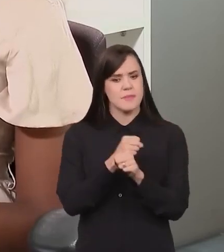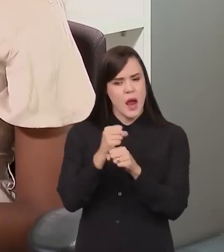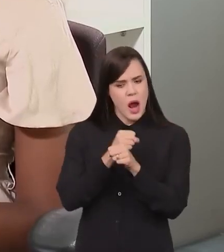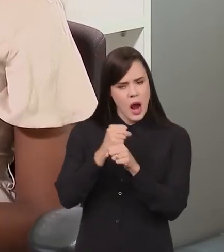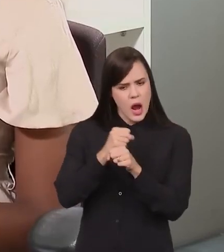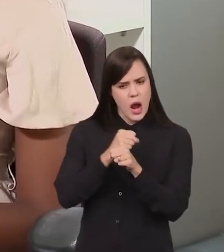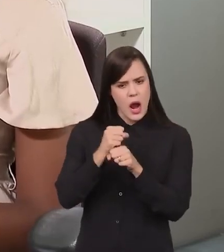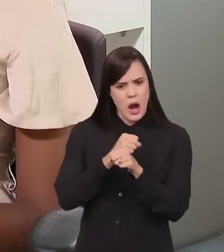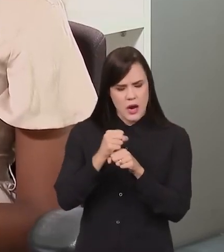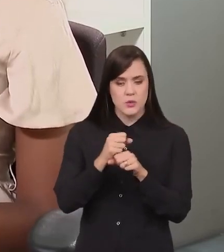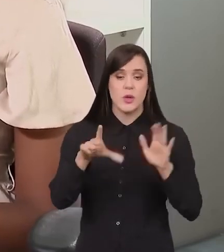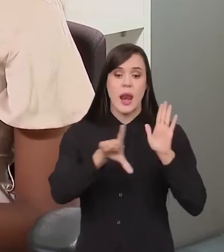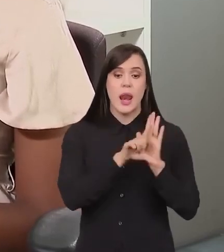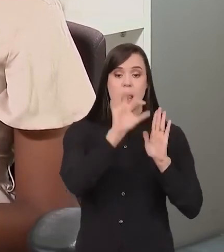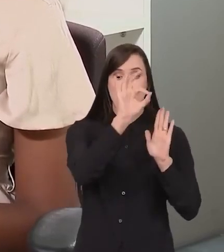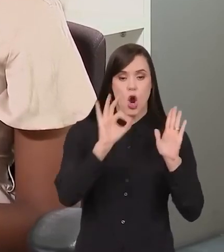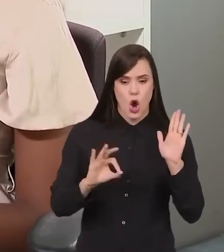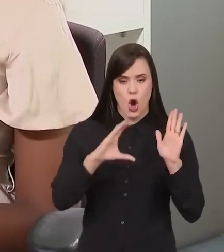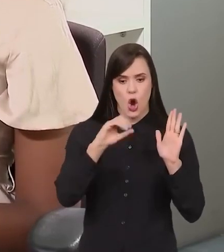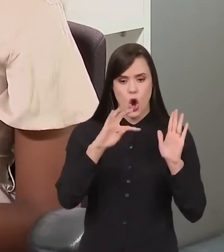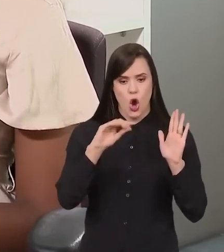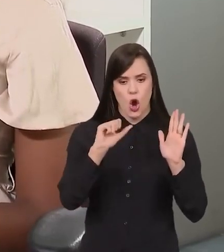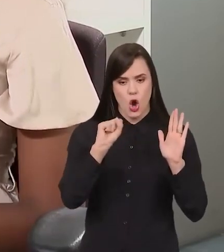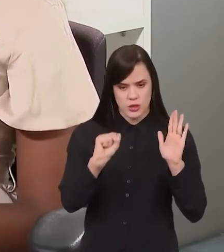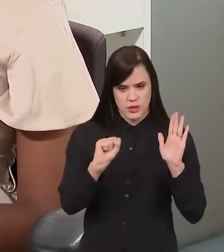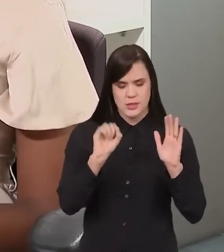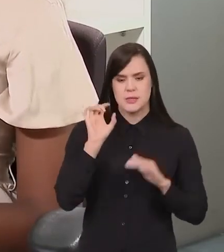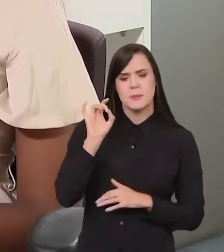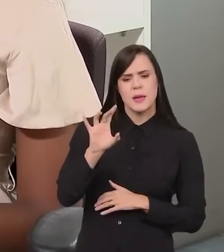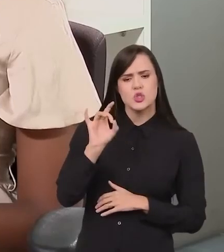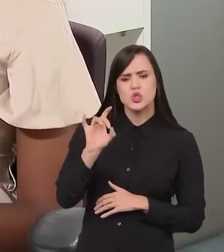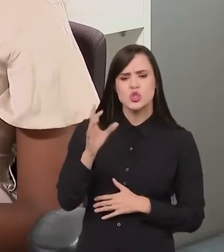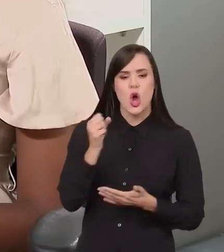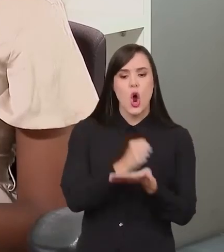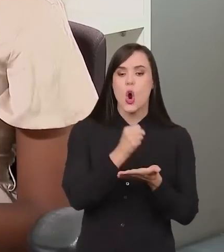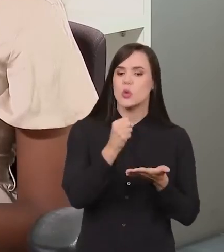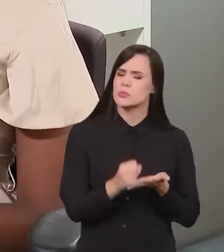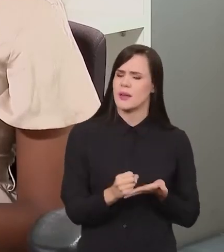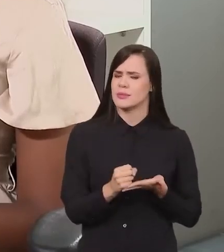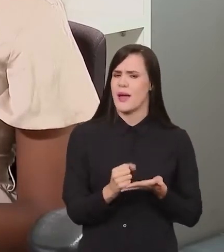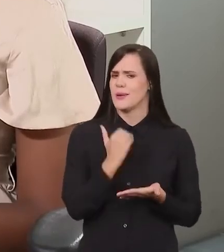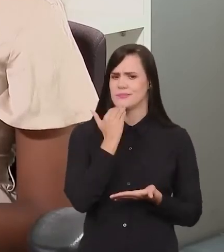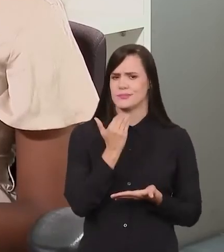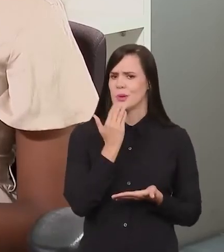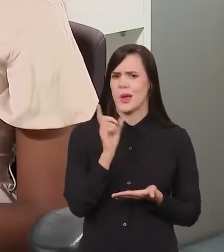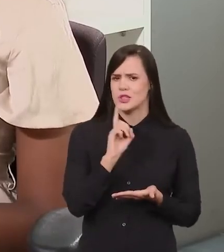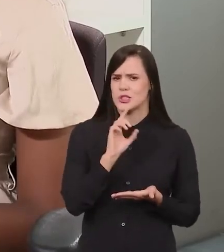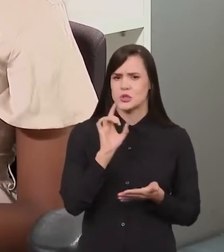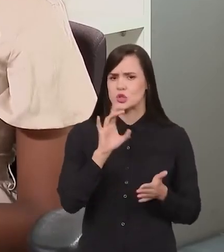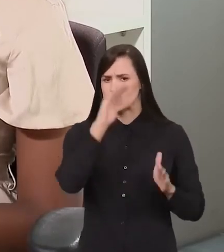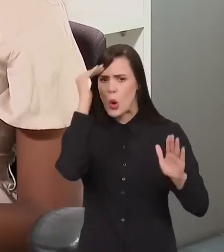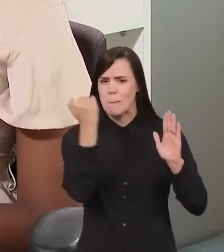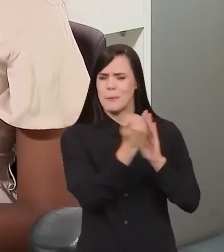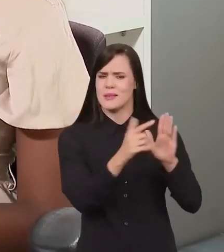anos, que é a lei de cotas, mas não basta só contratar, né? Não basta só cumprir o